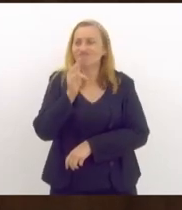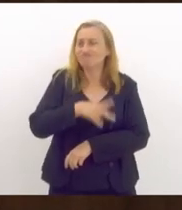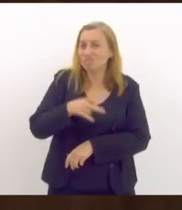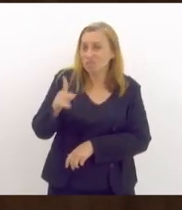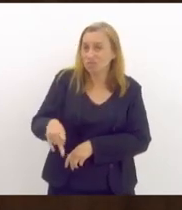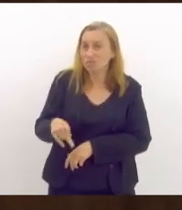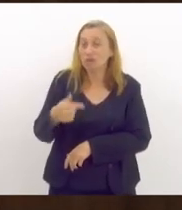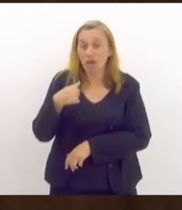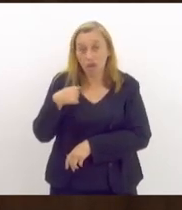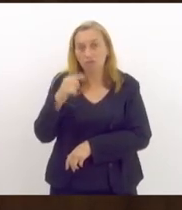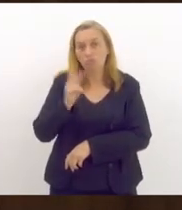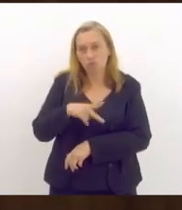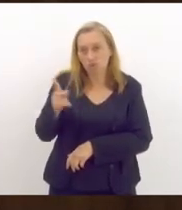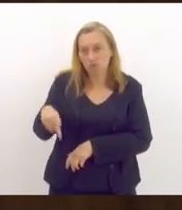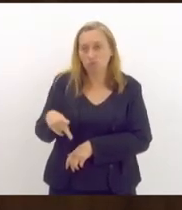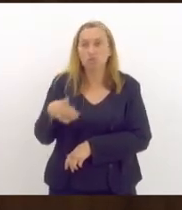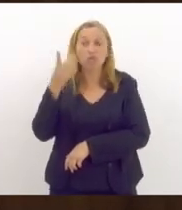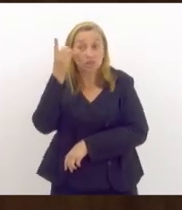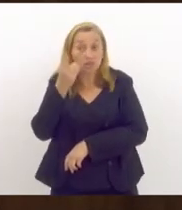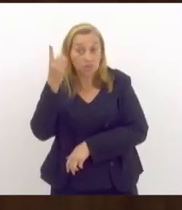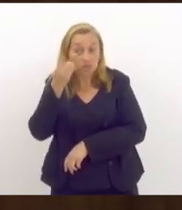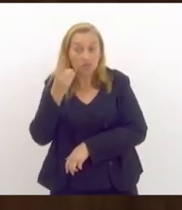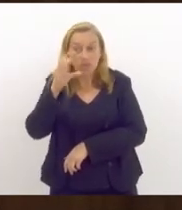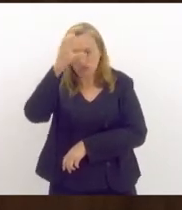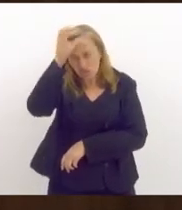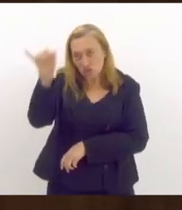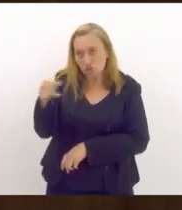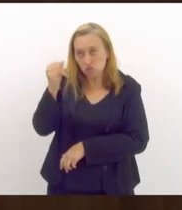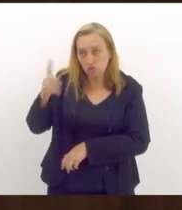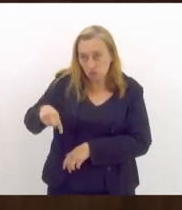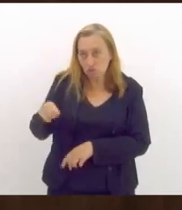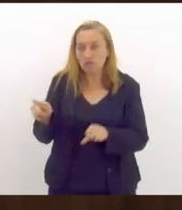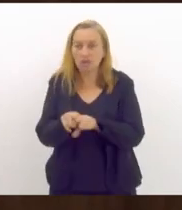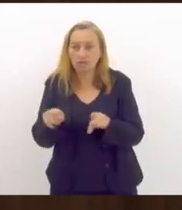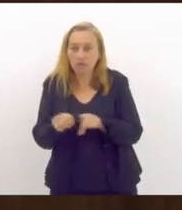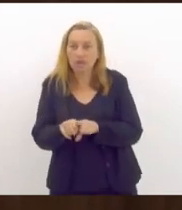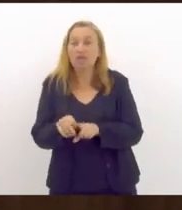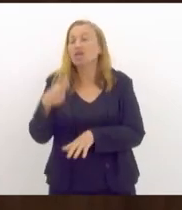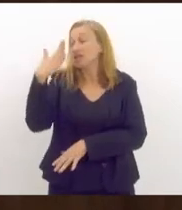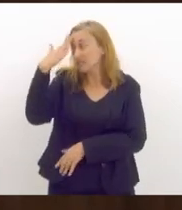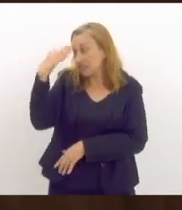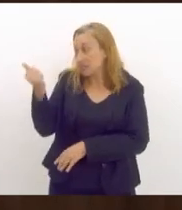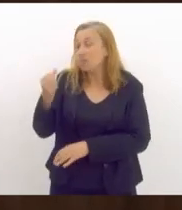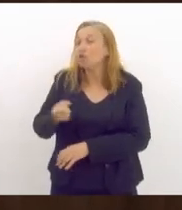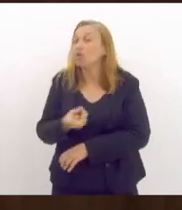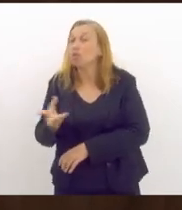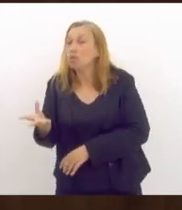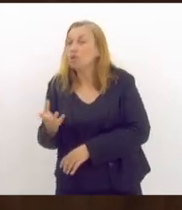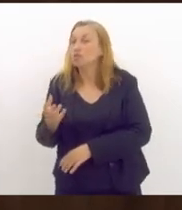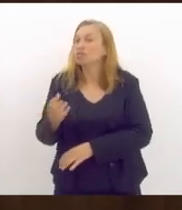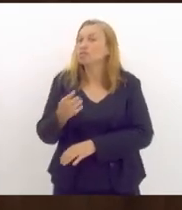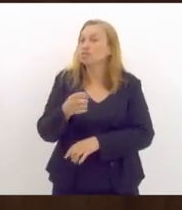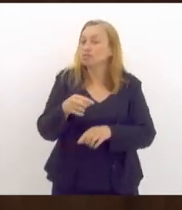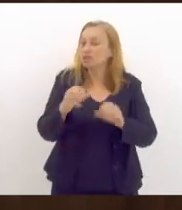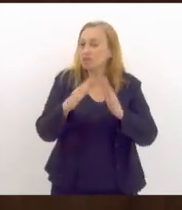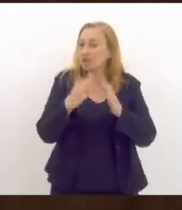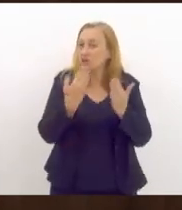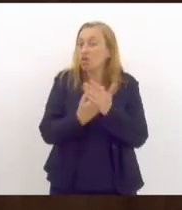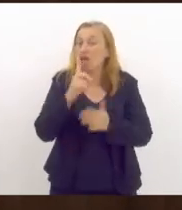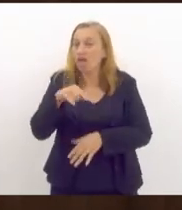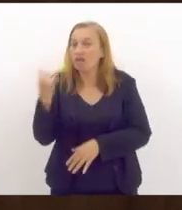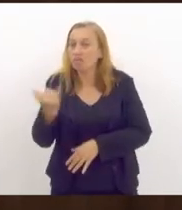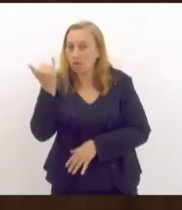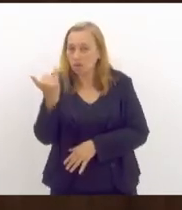eu como professora Deputado e te ajudo também que é a professora a gente sabe o quanto que a sala de aula é importante